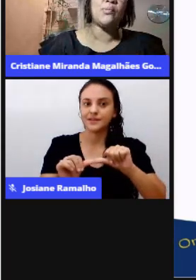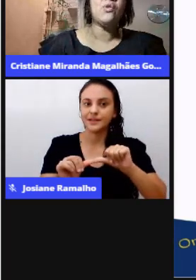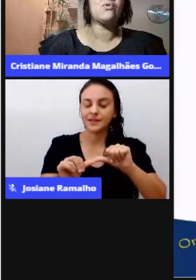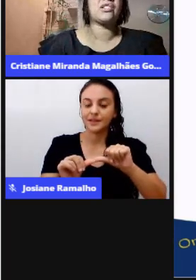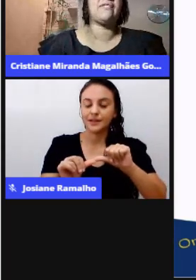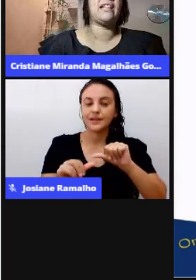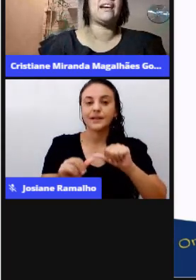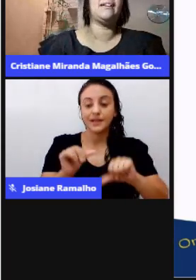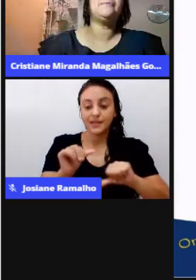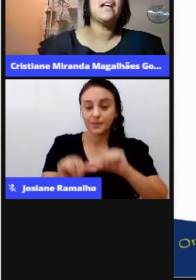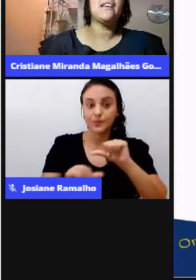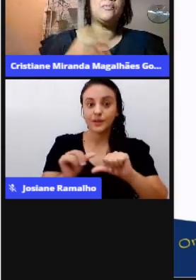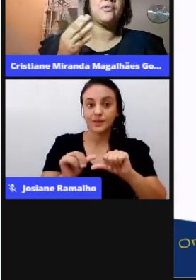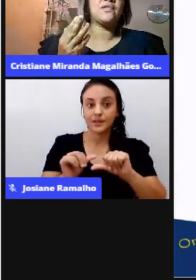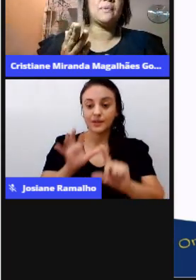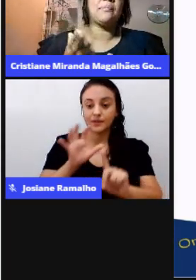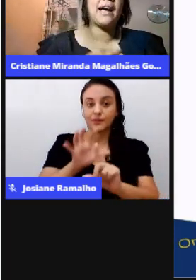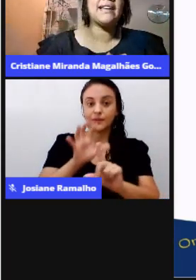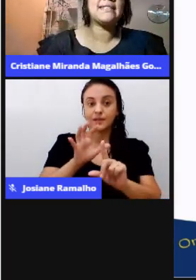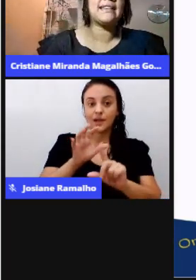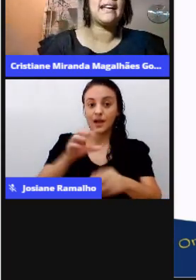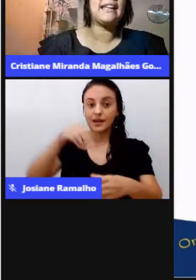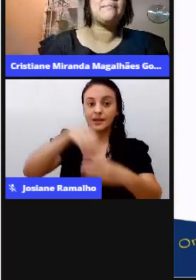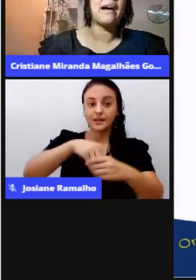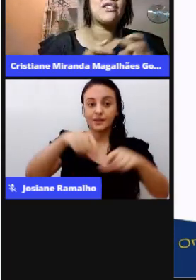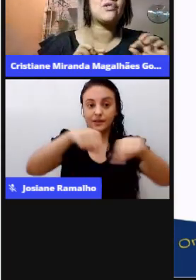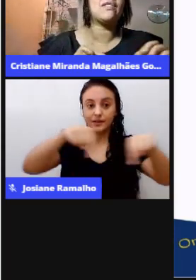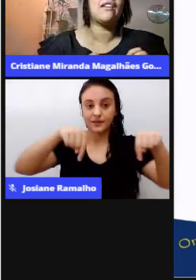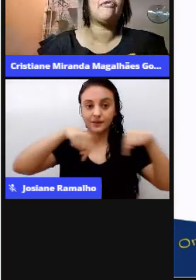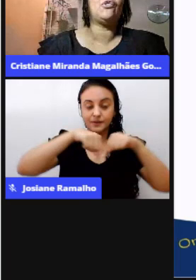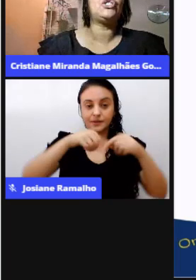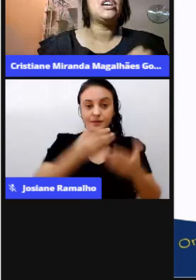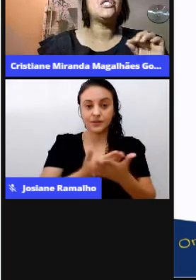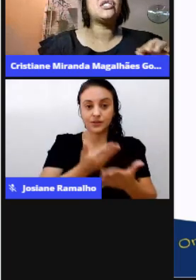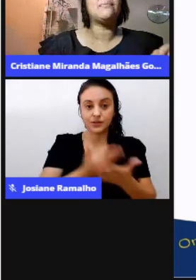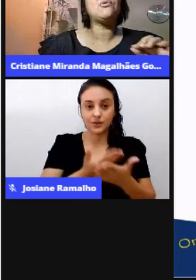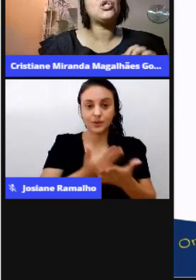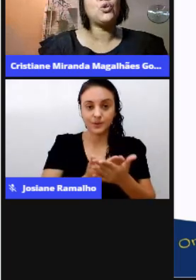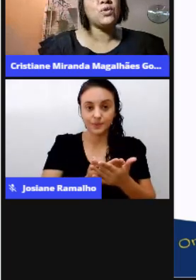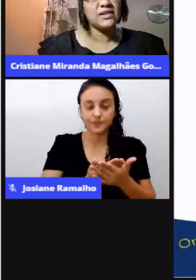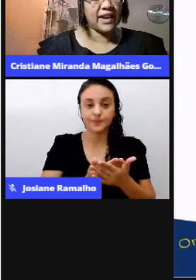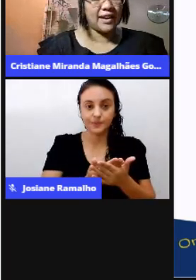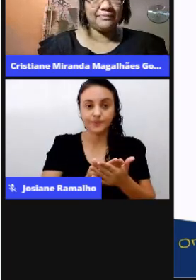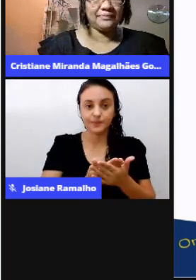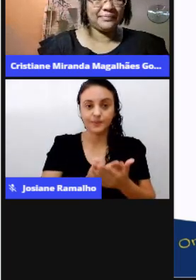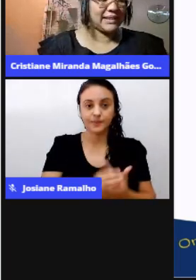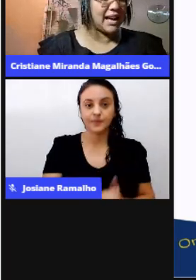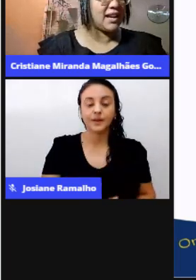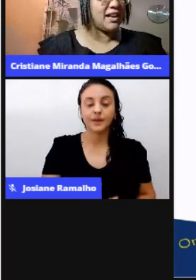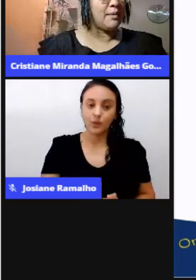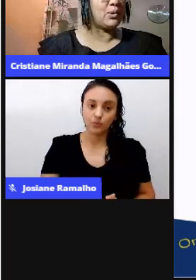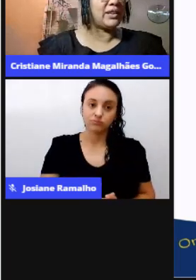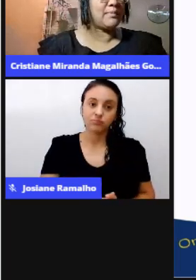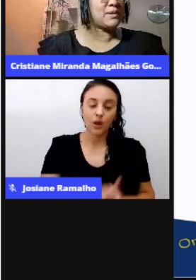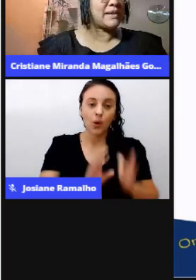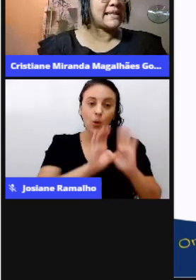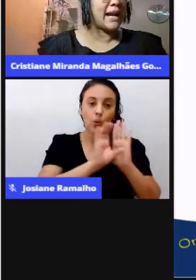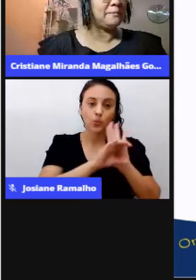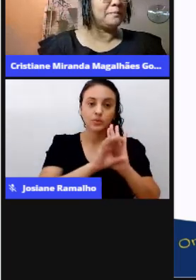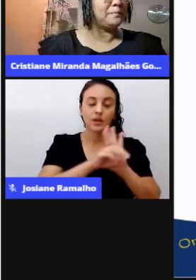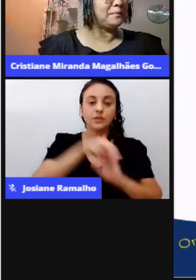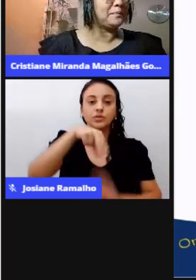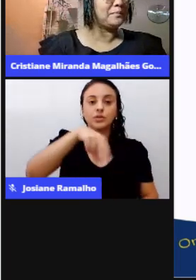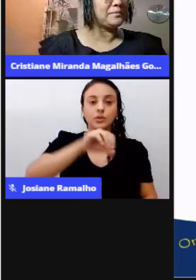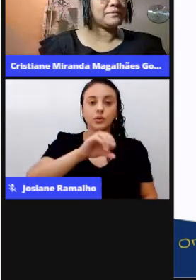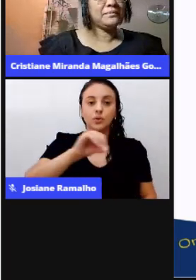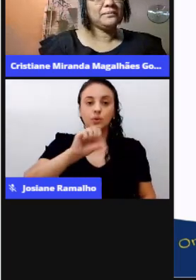grande grupo, o Chevalar e o professor Paes, que está ali embaixo, a fonte, chamam de noosfera. Tá? Podemos